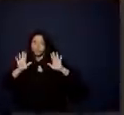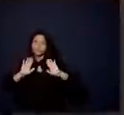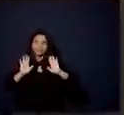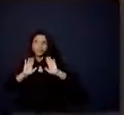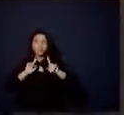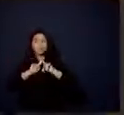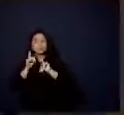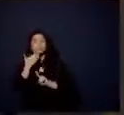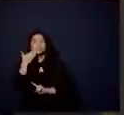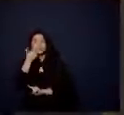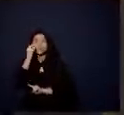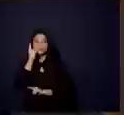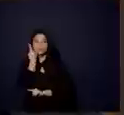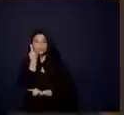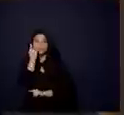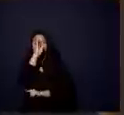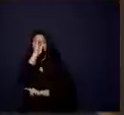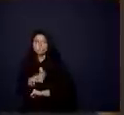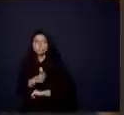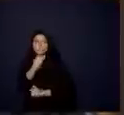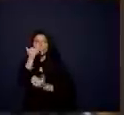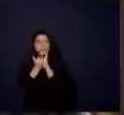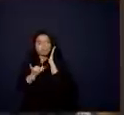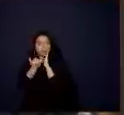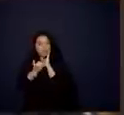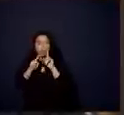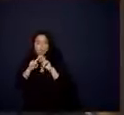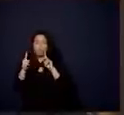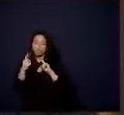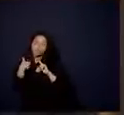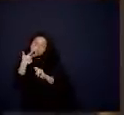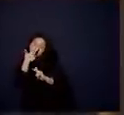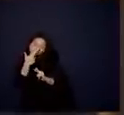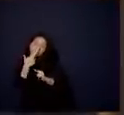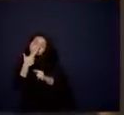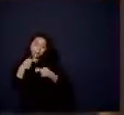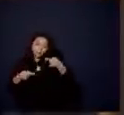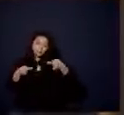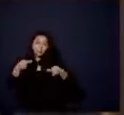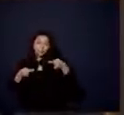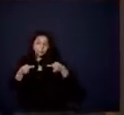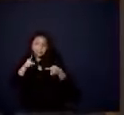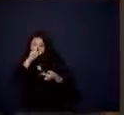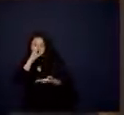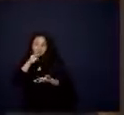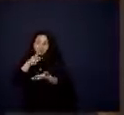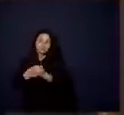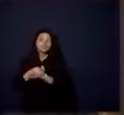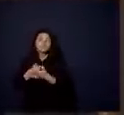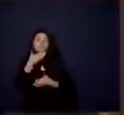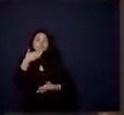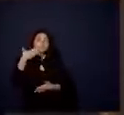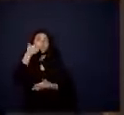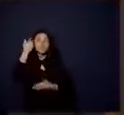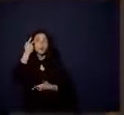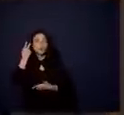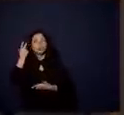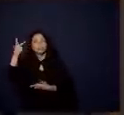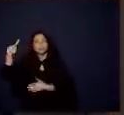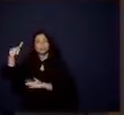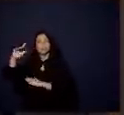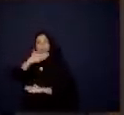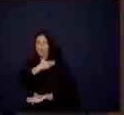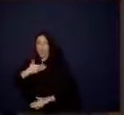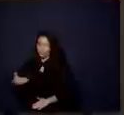tributo mais é o que for melhor do ponto de vista político e provavelmente vai ser adotado na discussão do congresso nacional